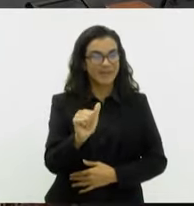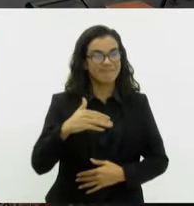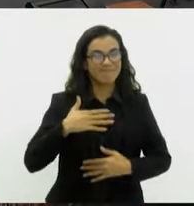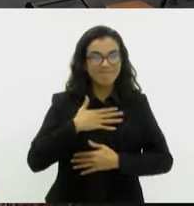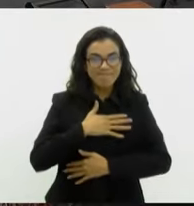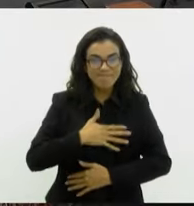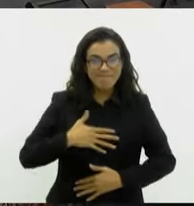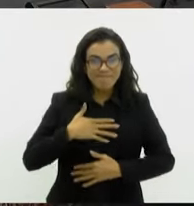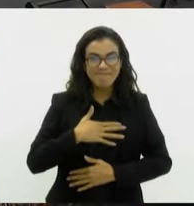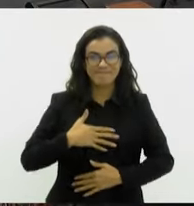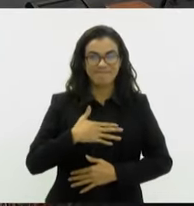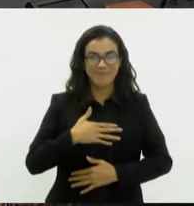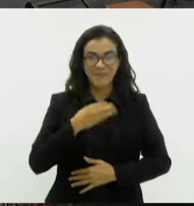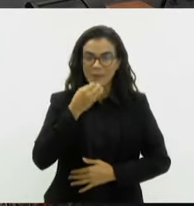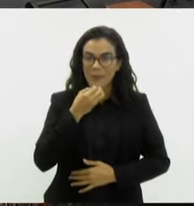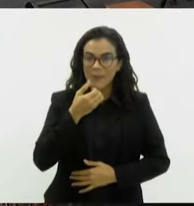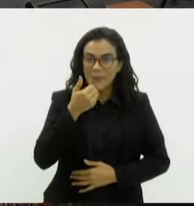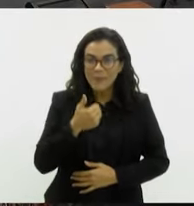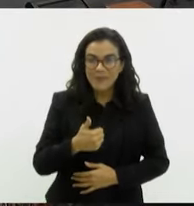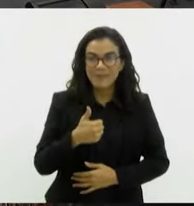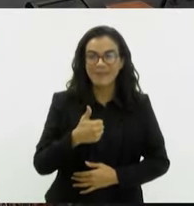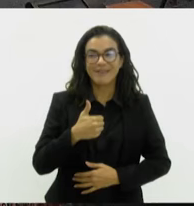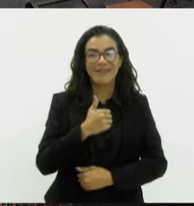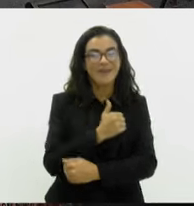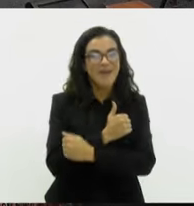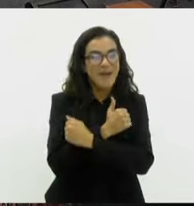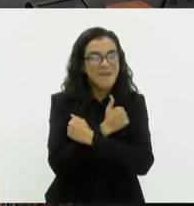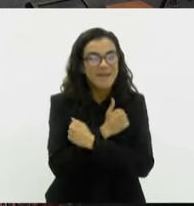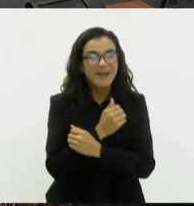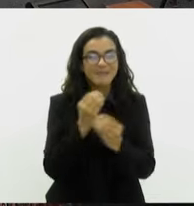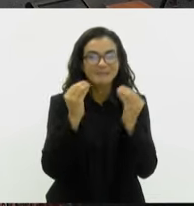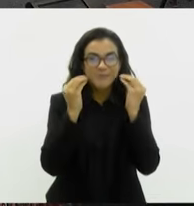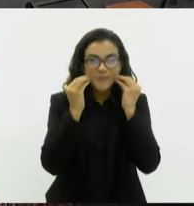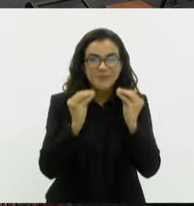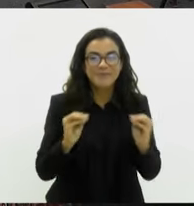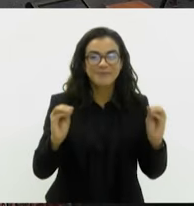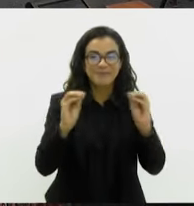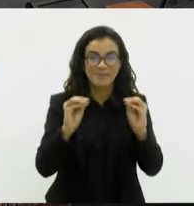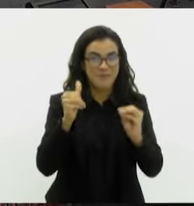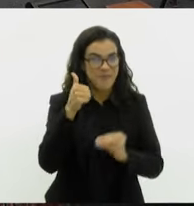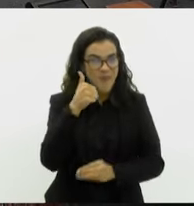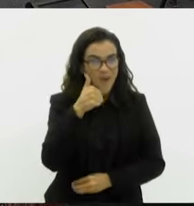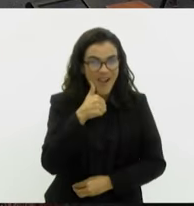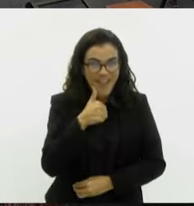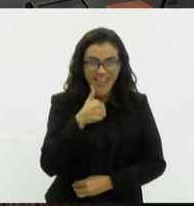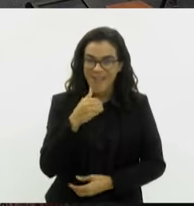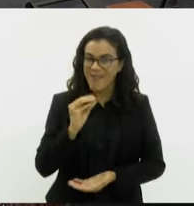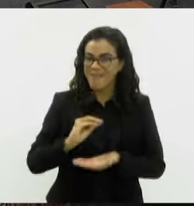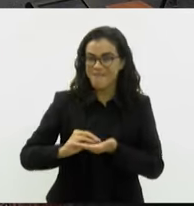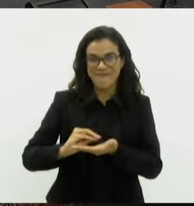querida tudo bem Abraços e beijos nos eventos de mulher não falta